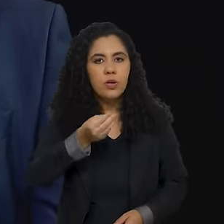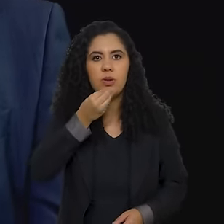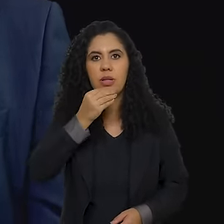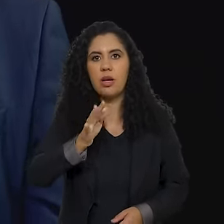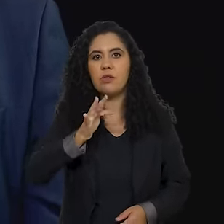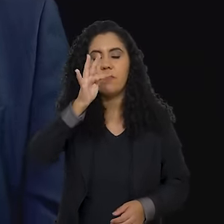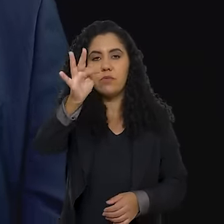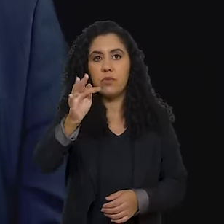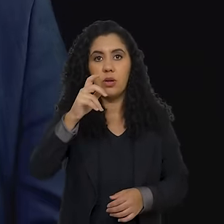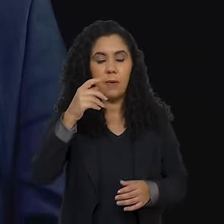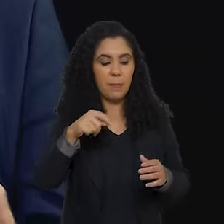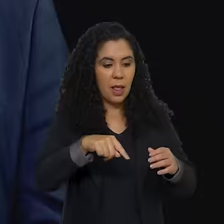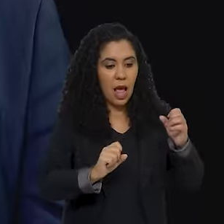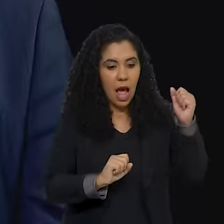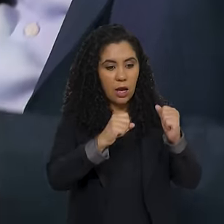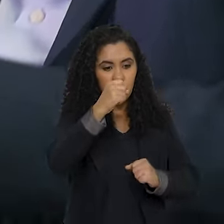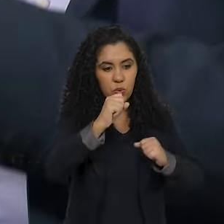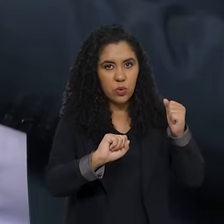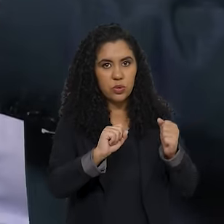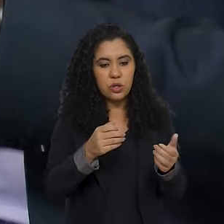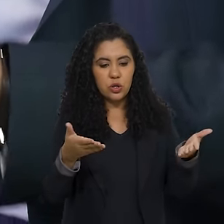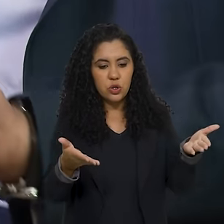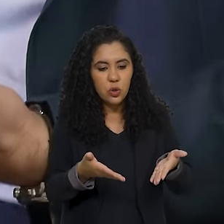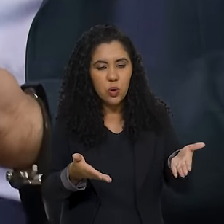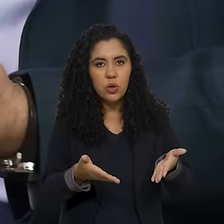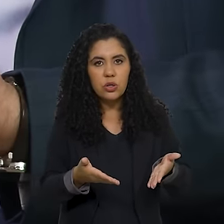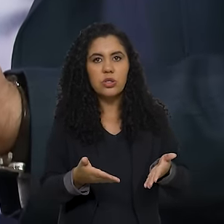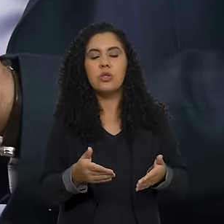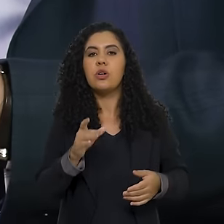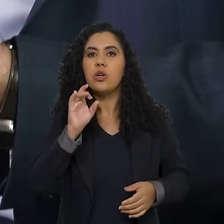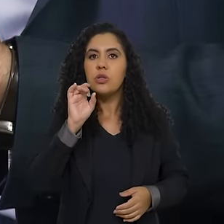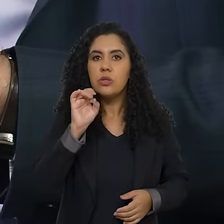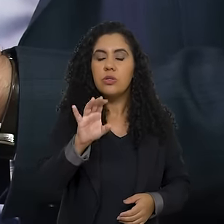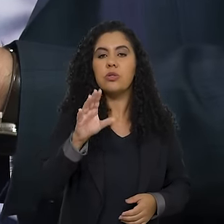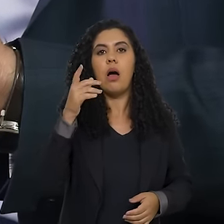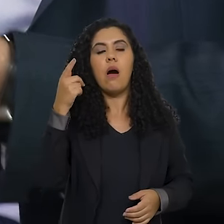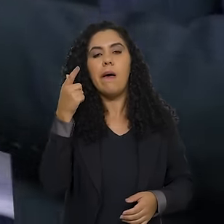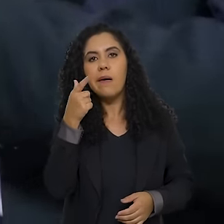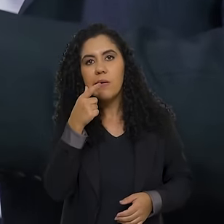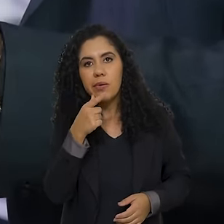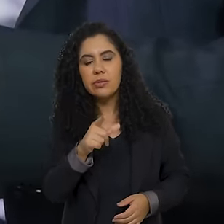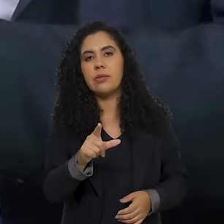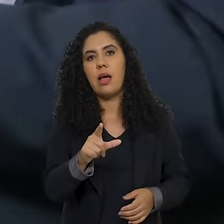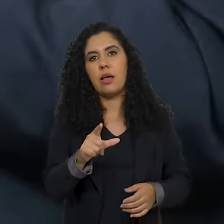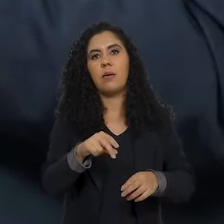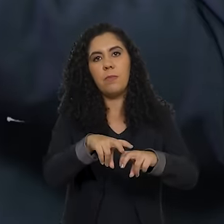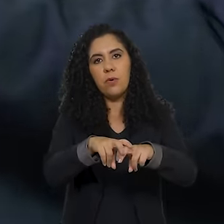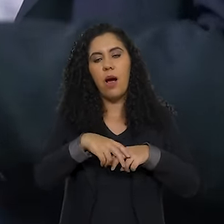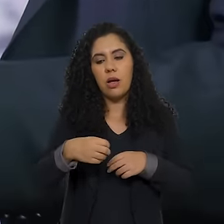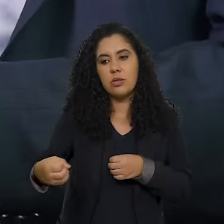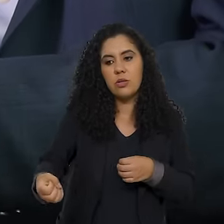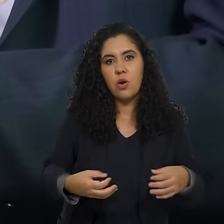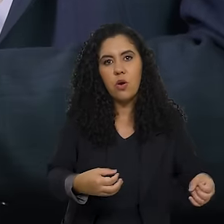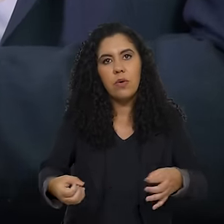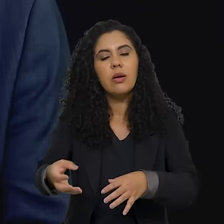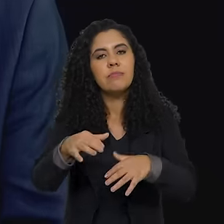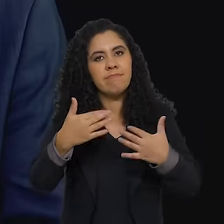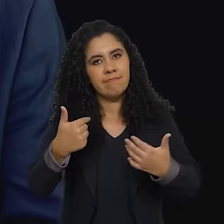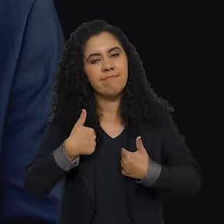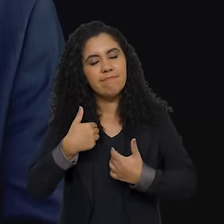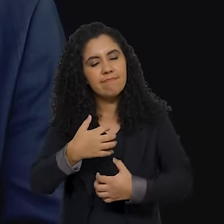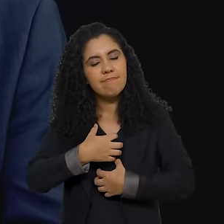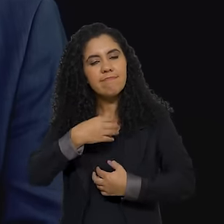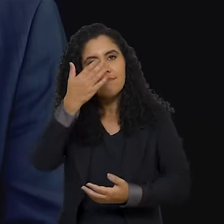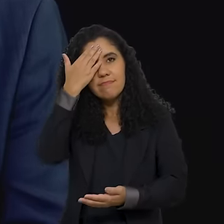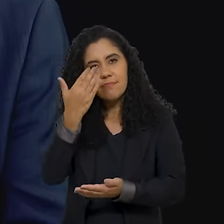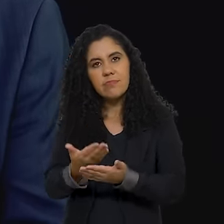não faz indústria hoje em dia, você não consegue promover pequenos negócios sem inovação. Então, eu